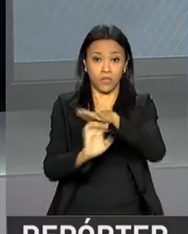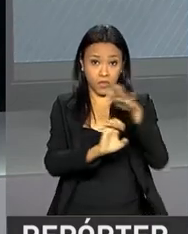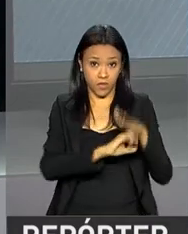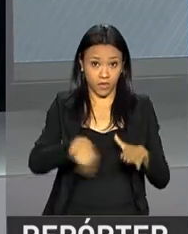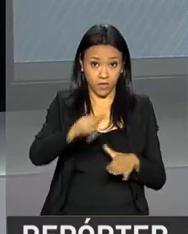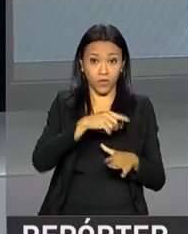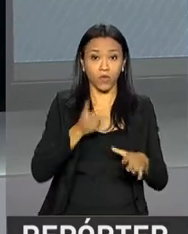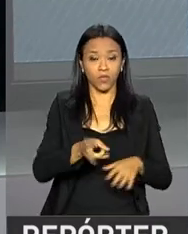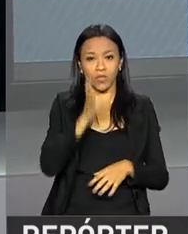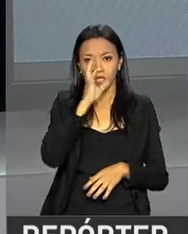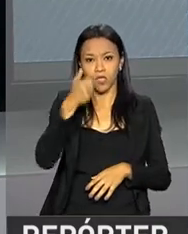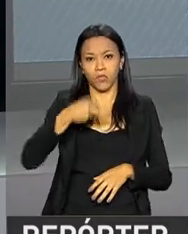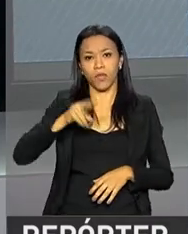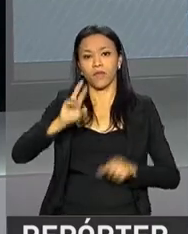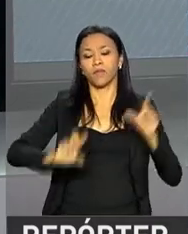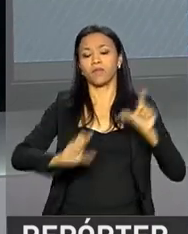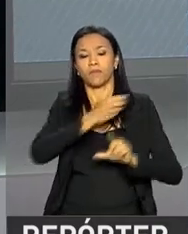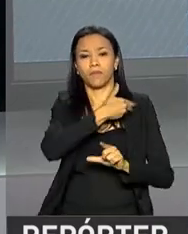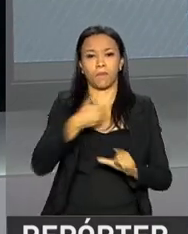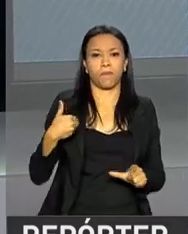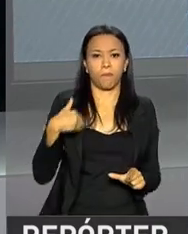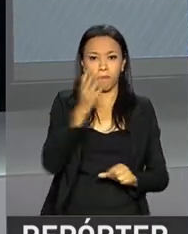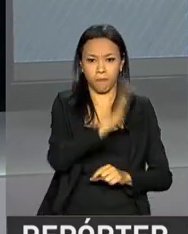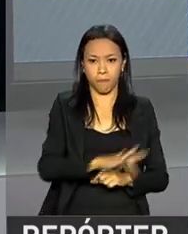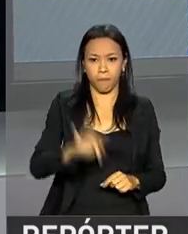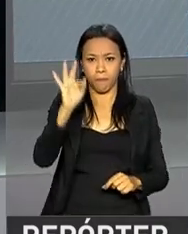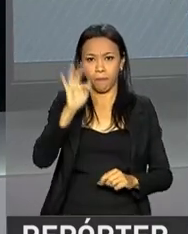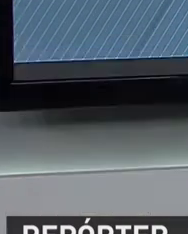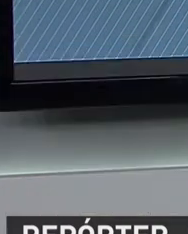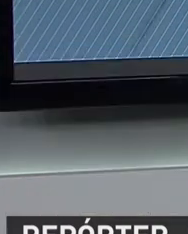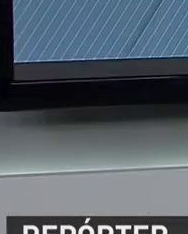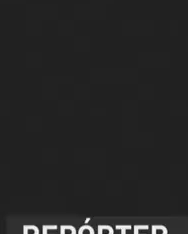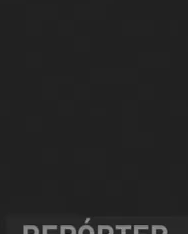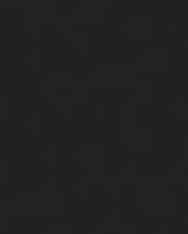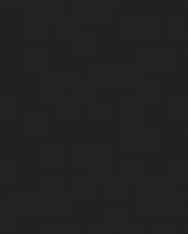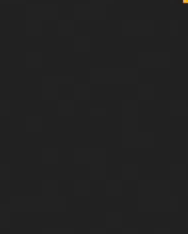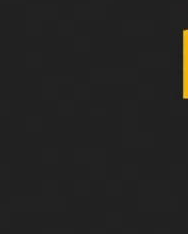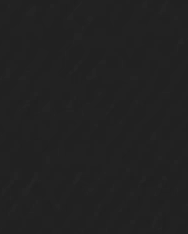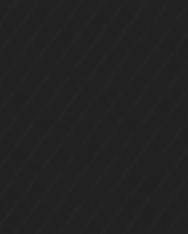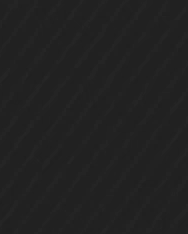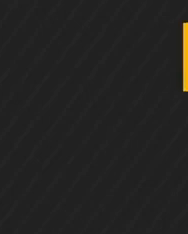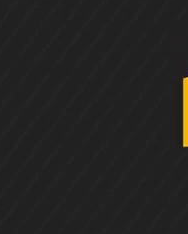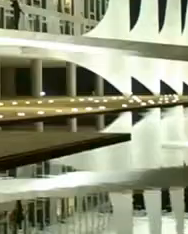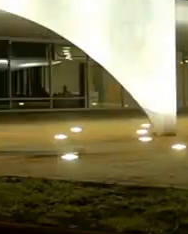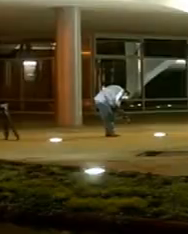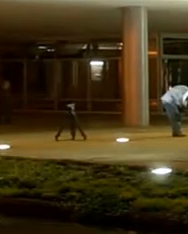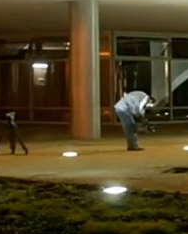Continue com a gente aqui na NBR, a TV do Governo Federal. Música.